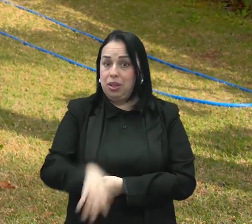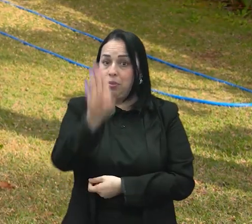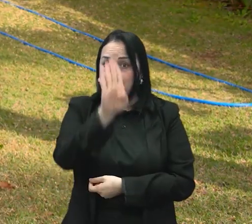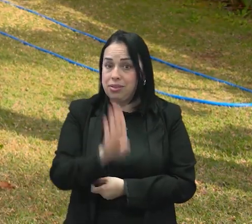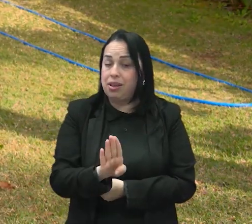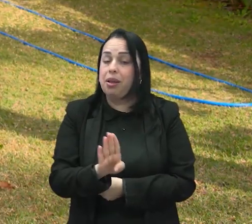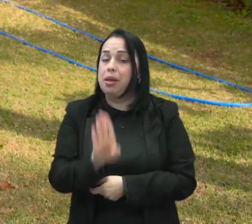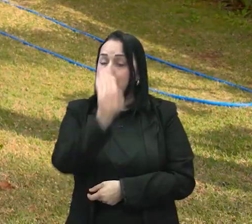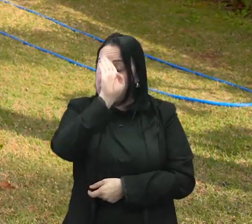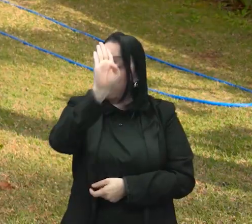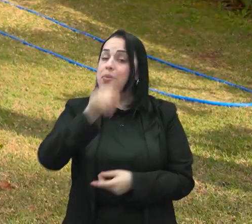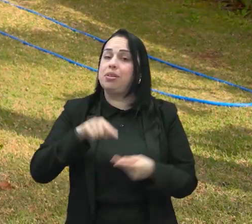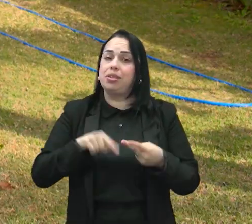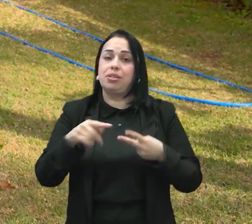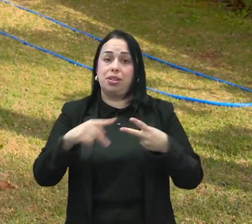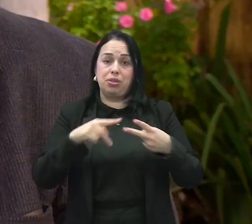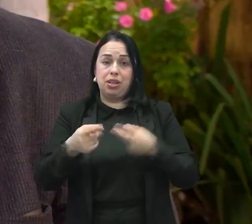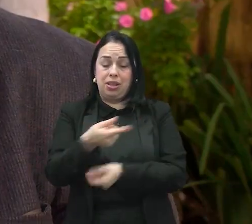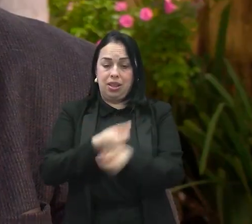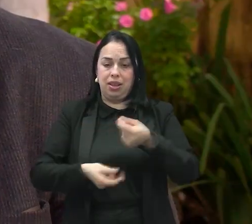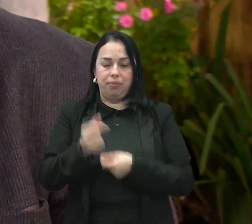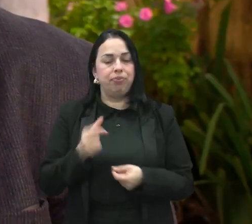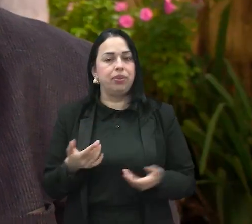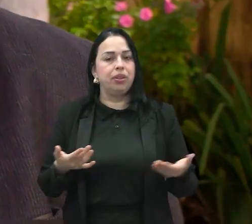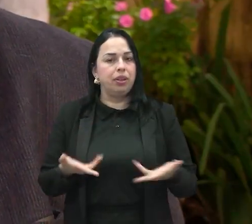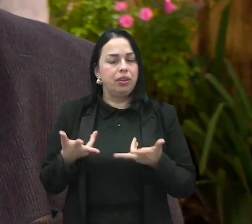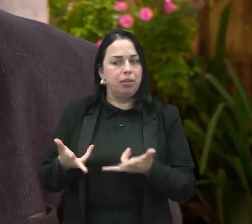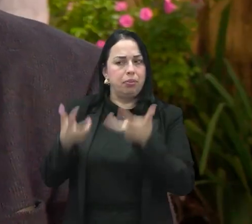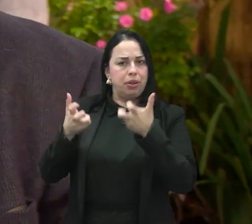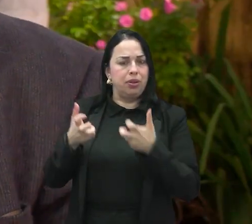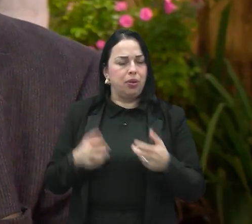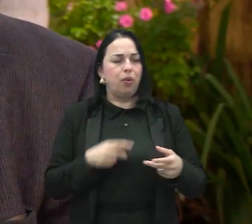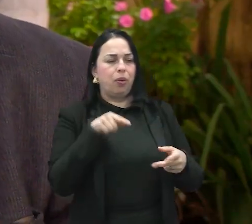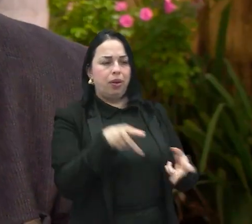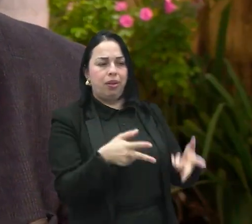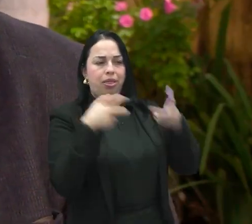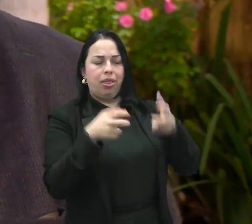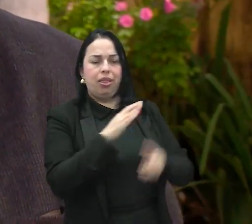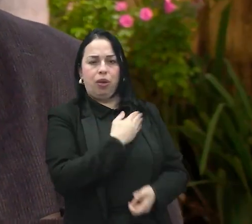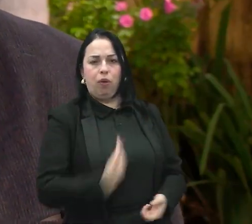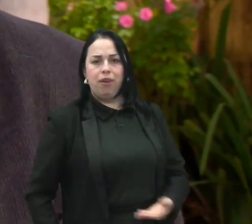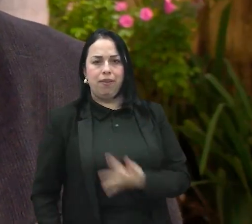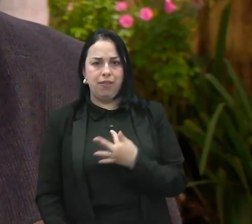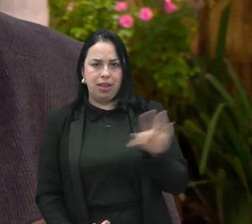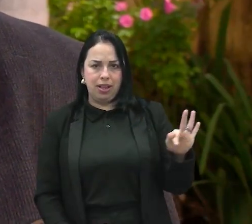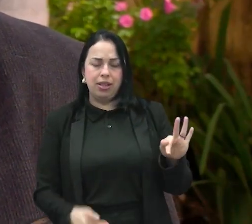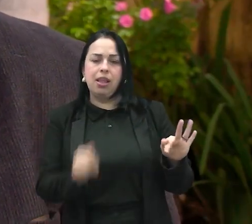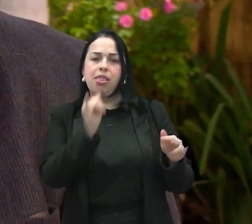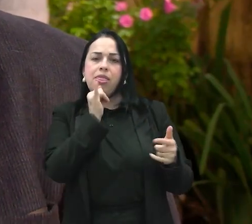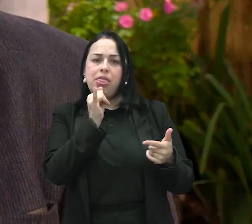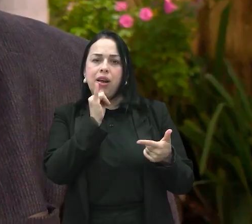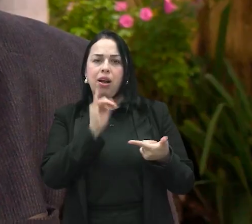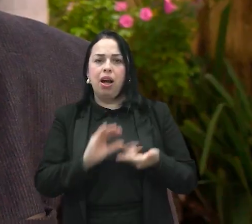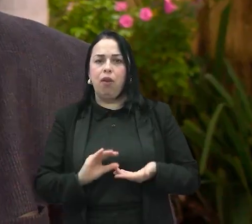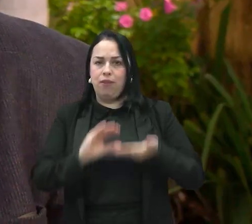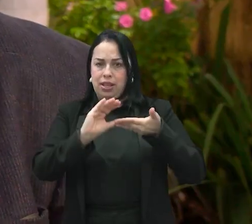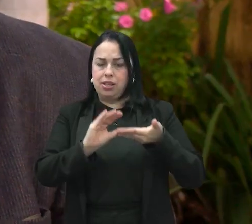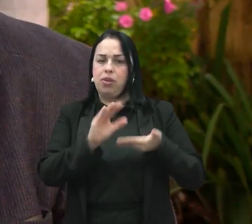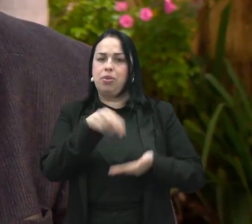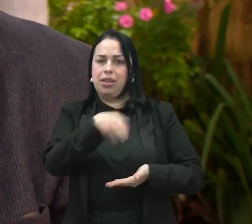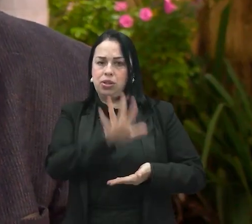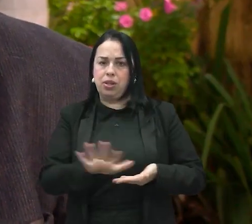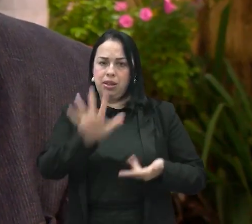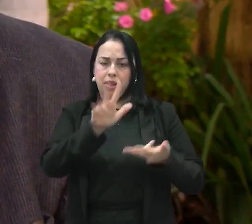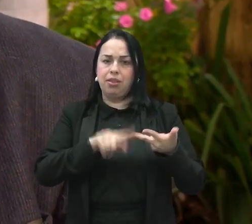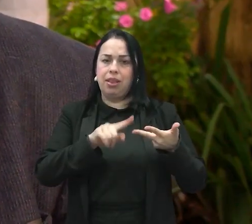e principalmente de São José. O que se vê é uma organização, governo federal, entidades representativas como a Confederação Nacional